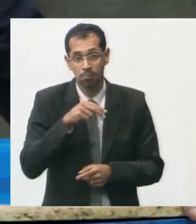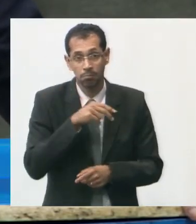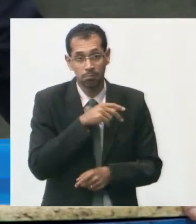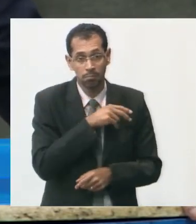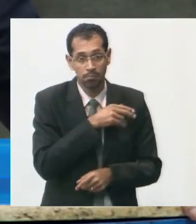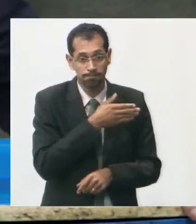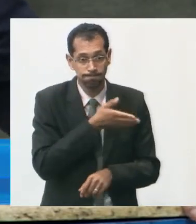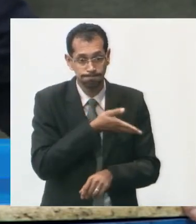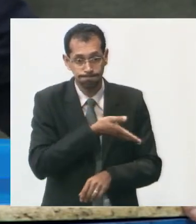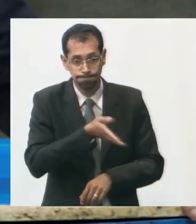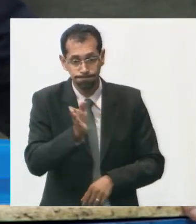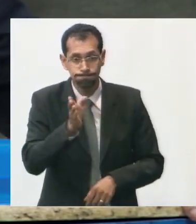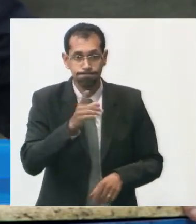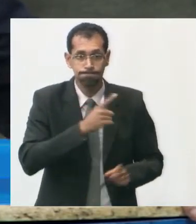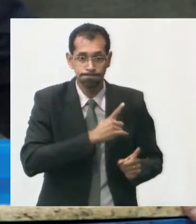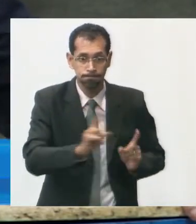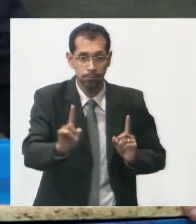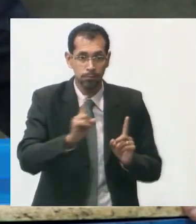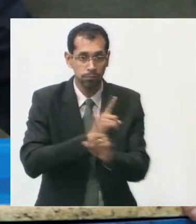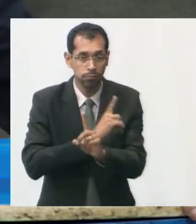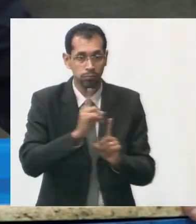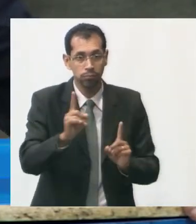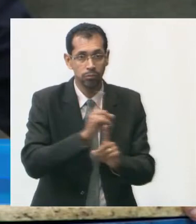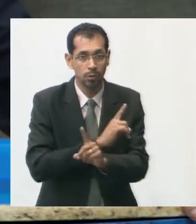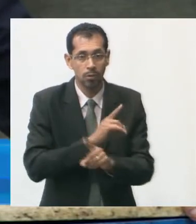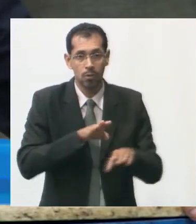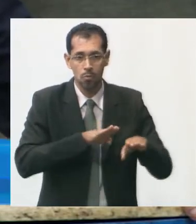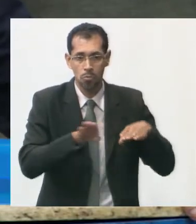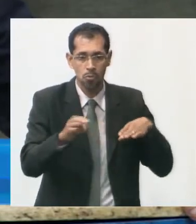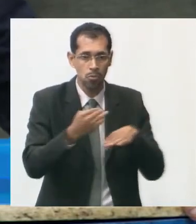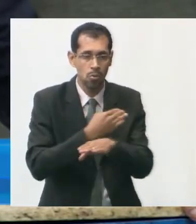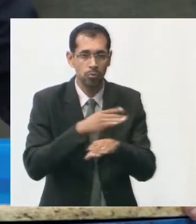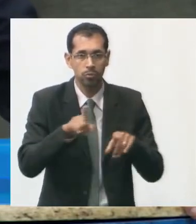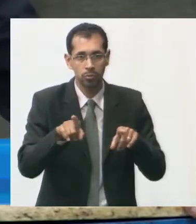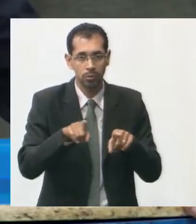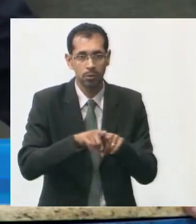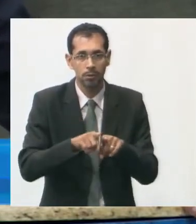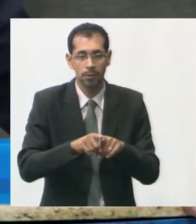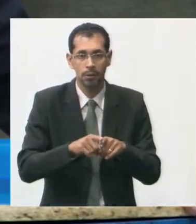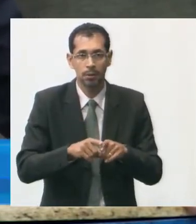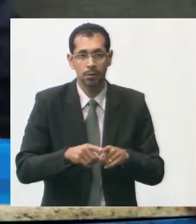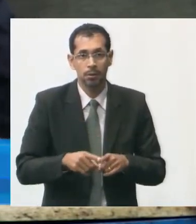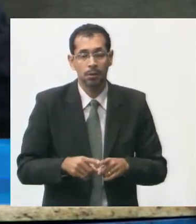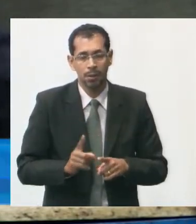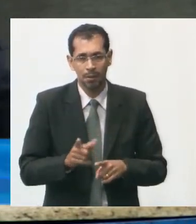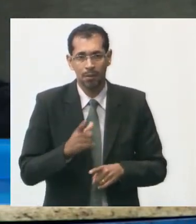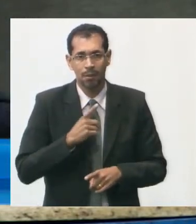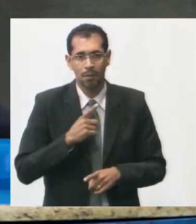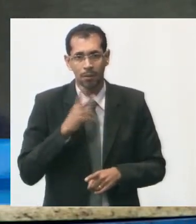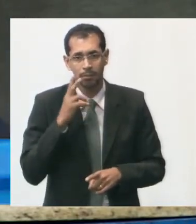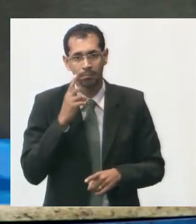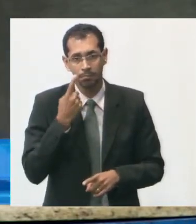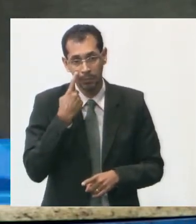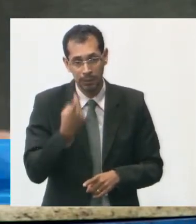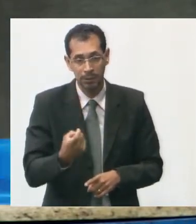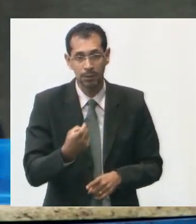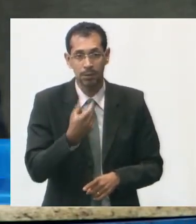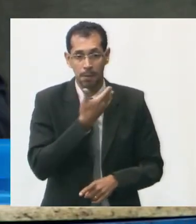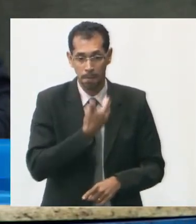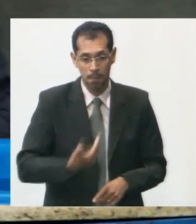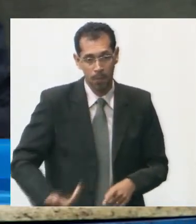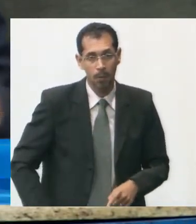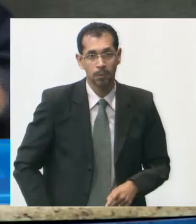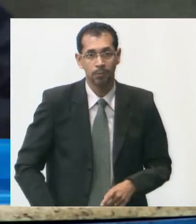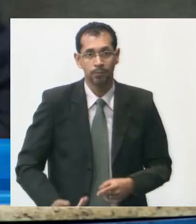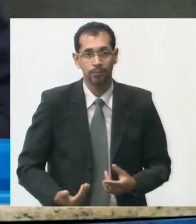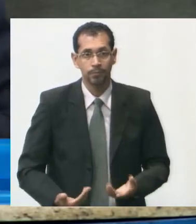há um interesse público por conta disso, mesmo porque várias pessoas nos procuraram, nos procuram, mesmo que o tema não tenha relação